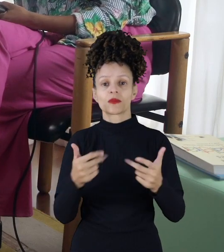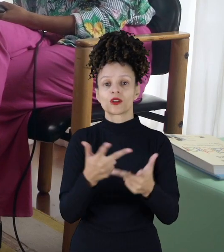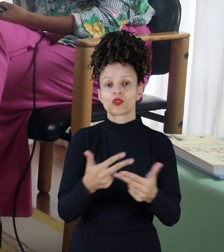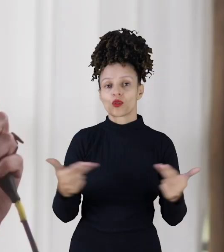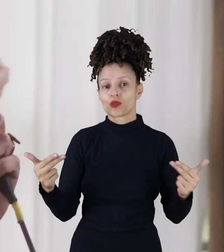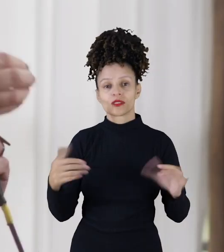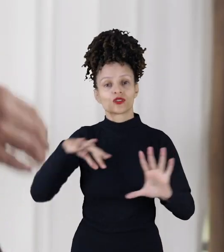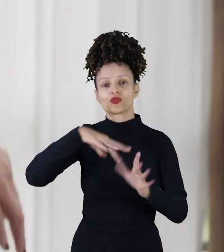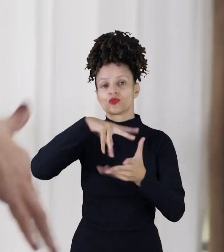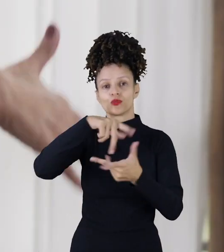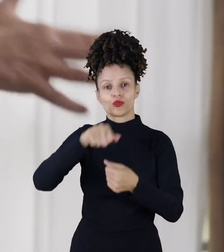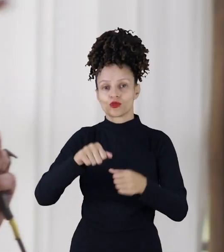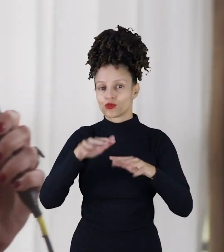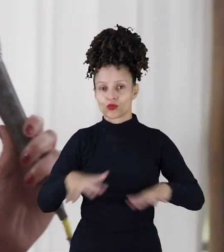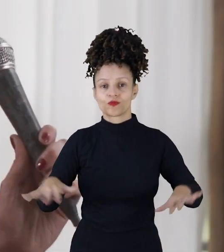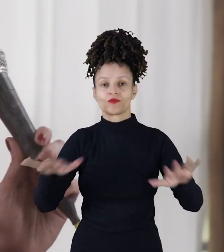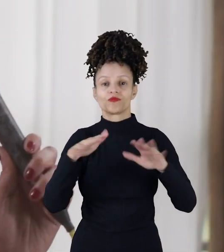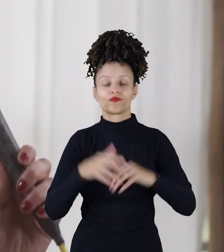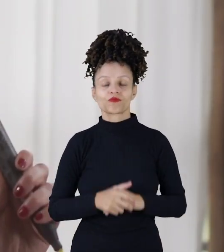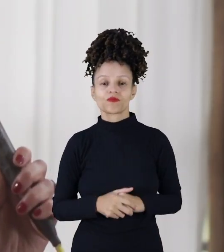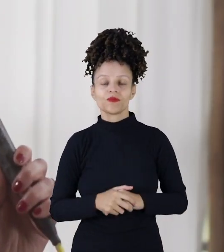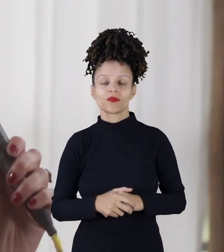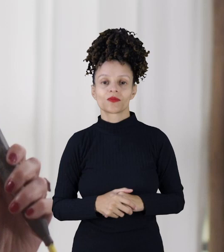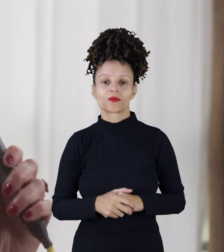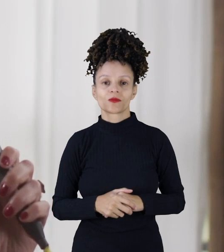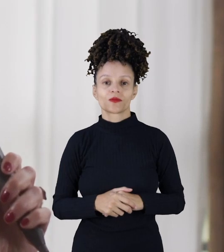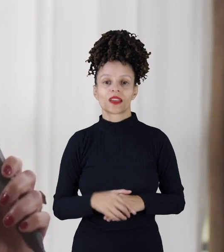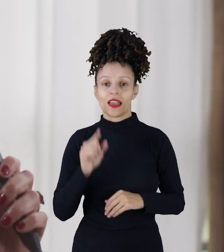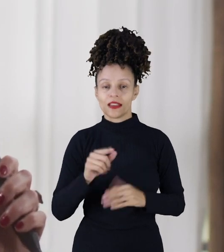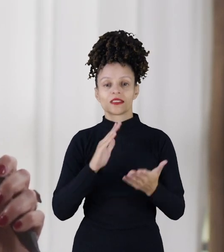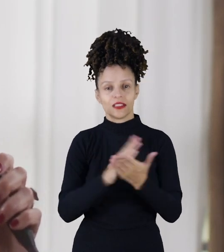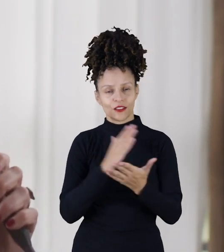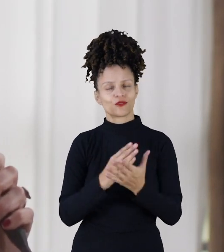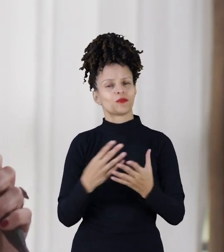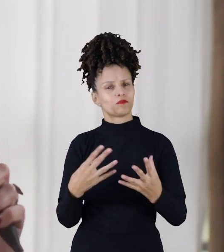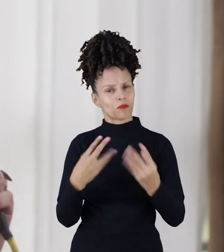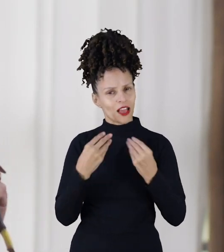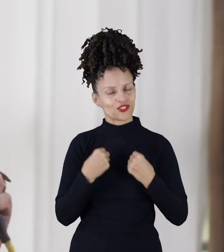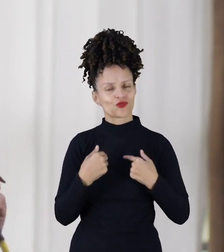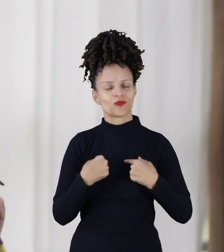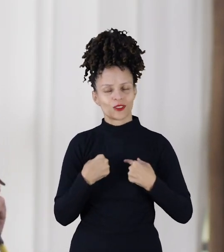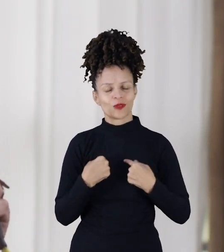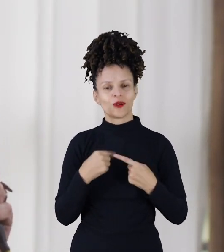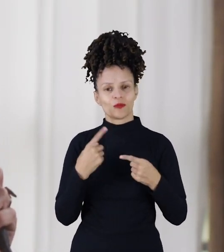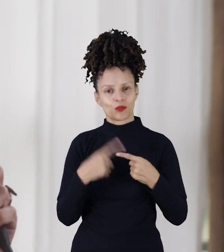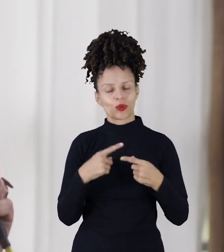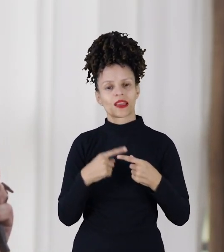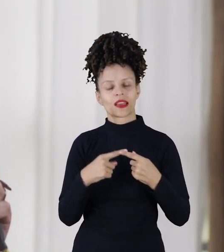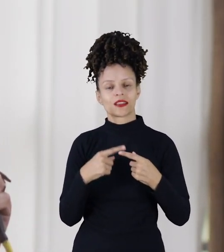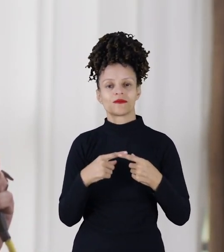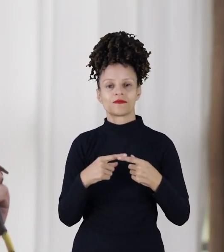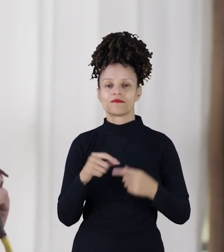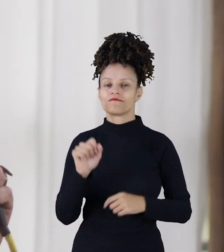definições das crianças para coisas do mundo banais, né? E esse livro mexe muito comigo porque eu